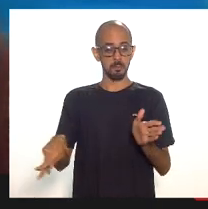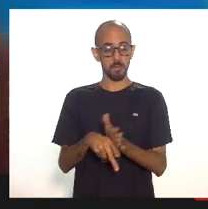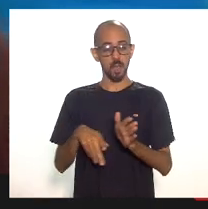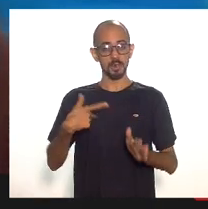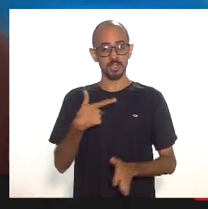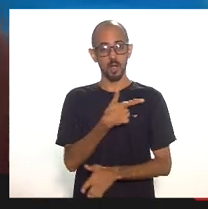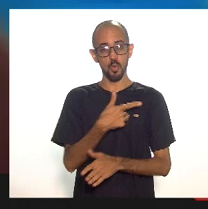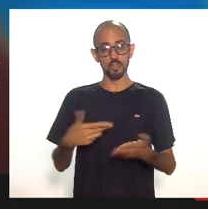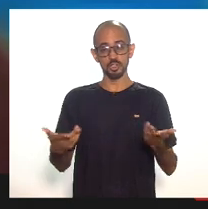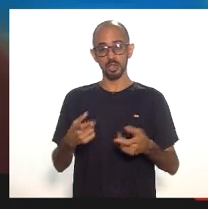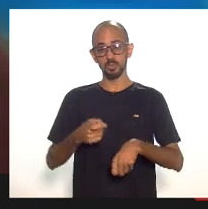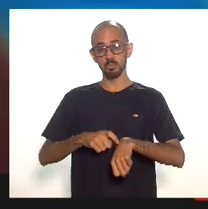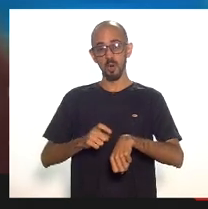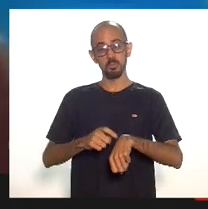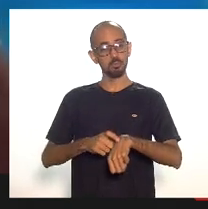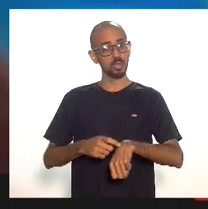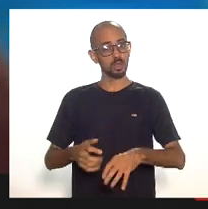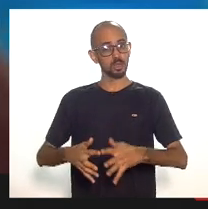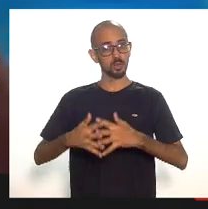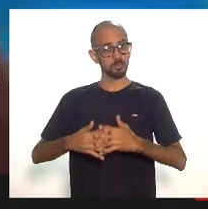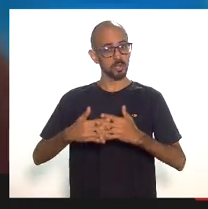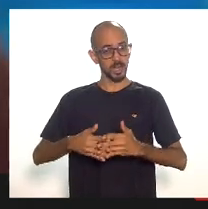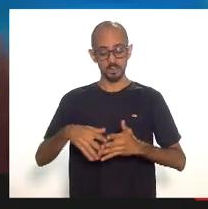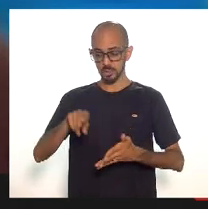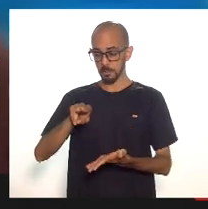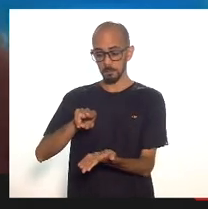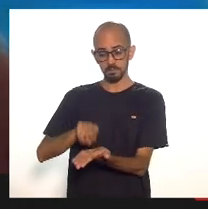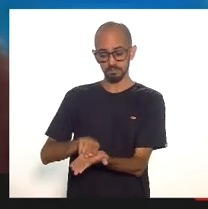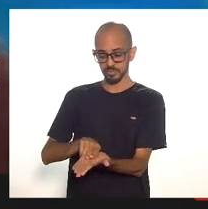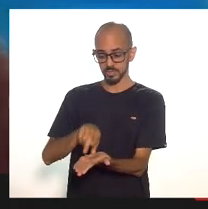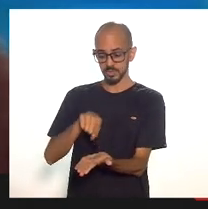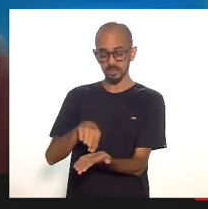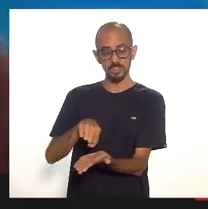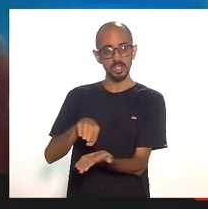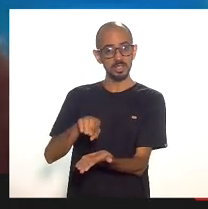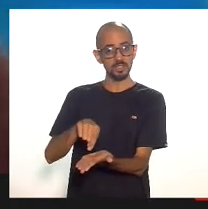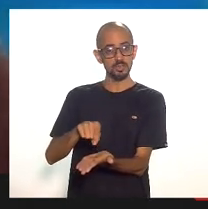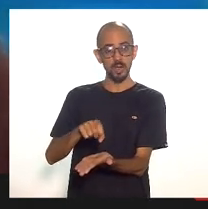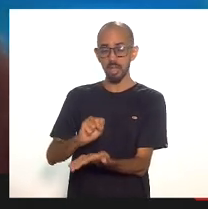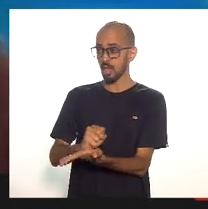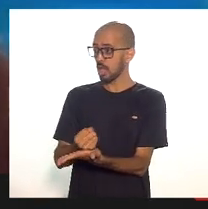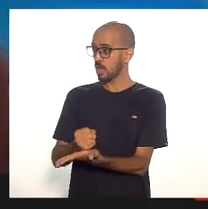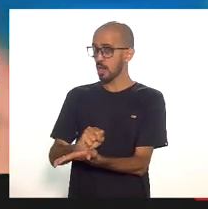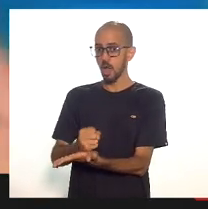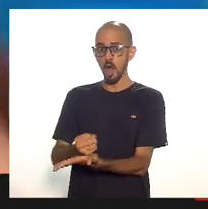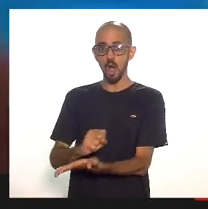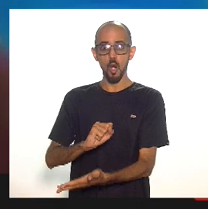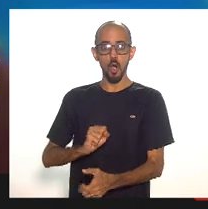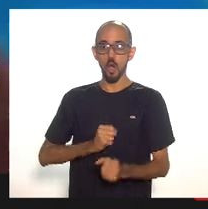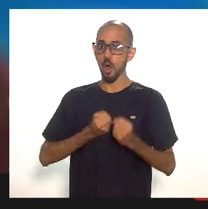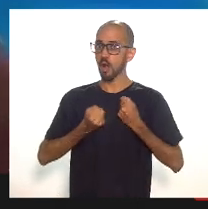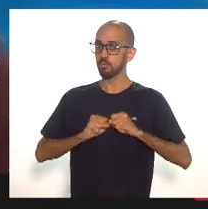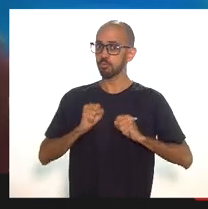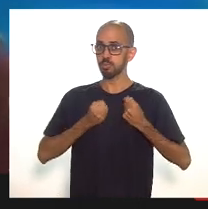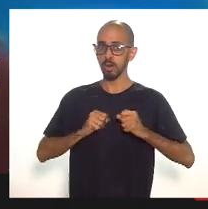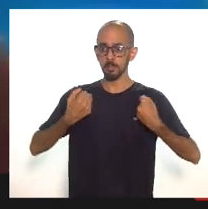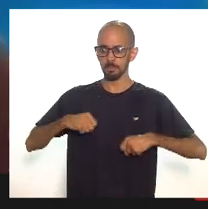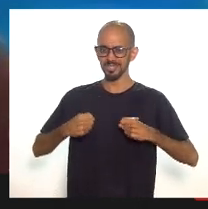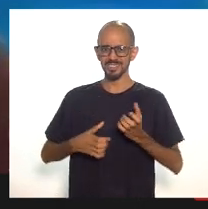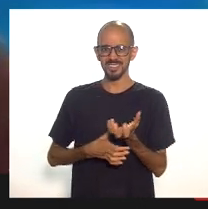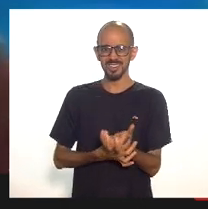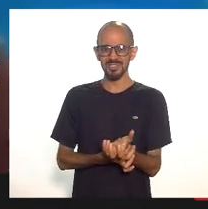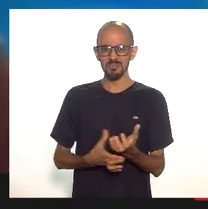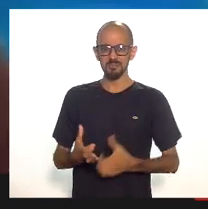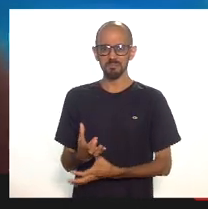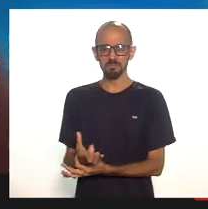passar por esse momento em que estamos vendo pacientes serem, infelizmente, torturados, entubados e seguros na cama para não arrancar o seu tubo.